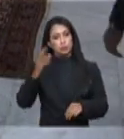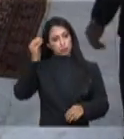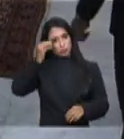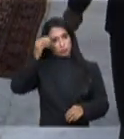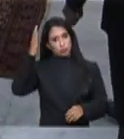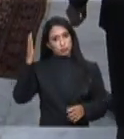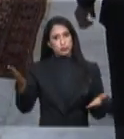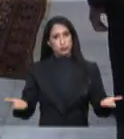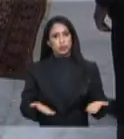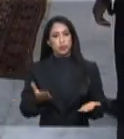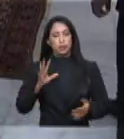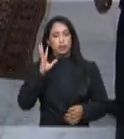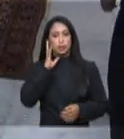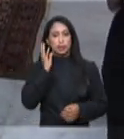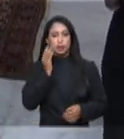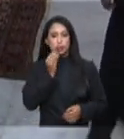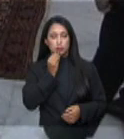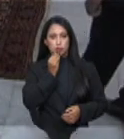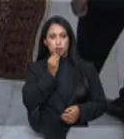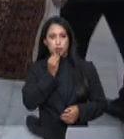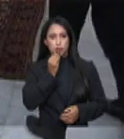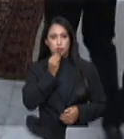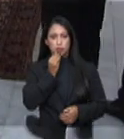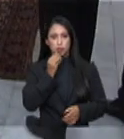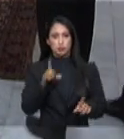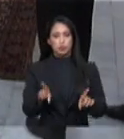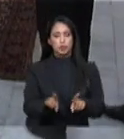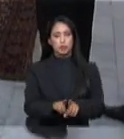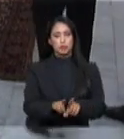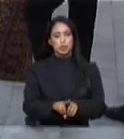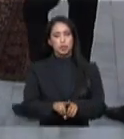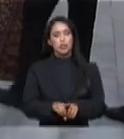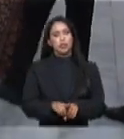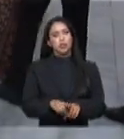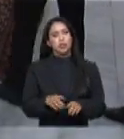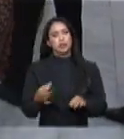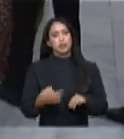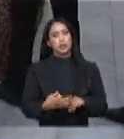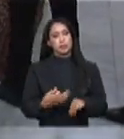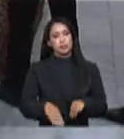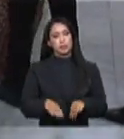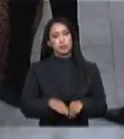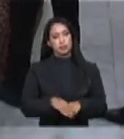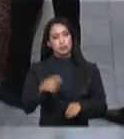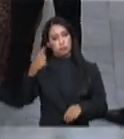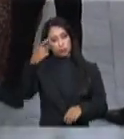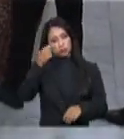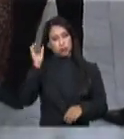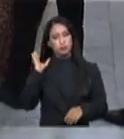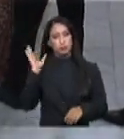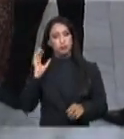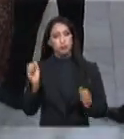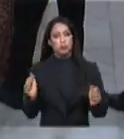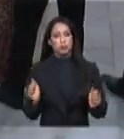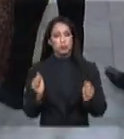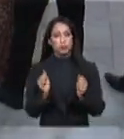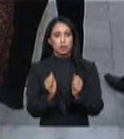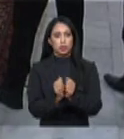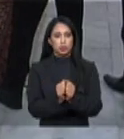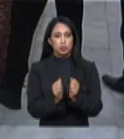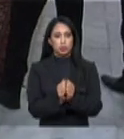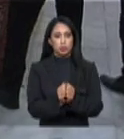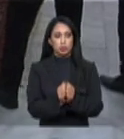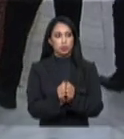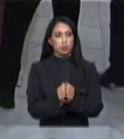Dias Toffoli e a senhora ministra Rosa Weber, vice-presidente do Supremo Tribunal Federal, para juntos descerrarem